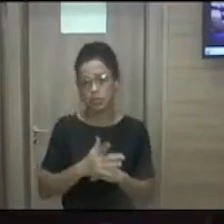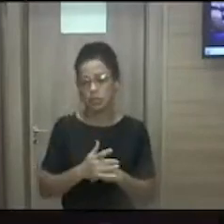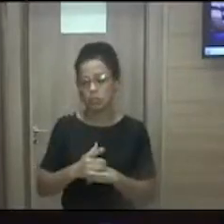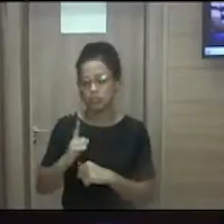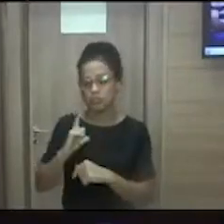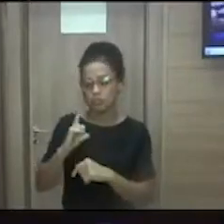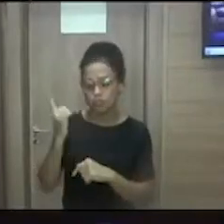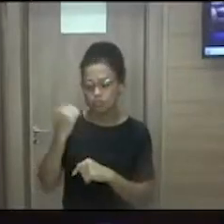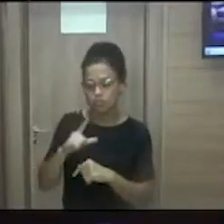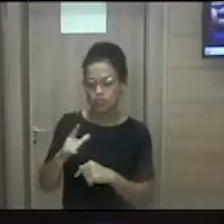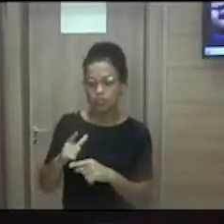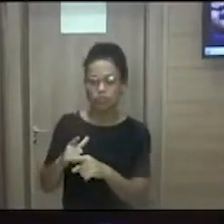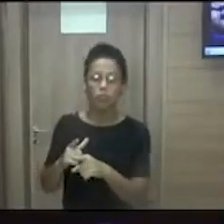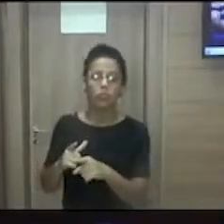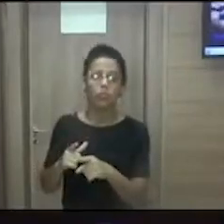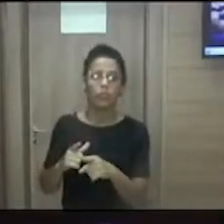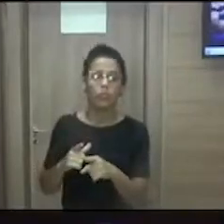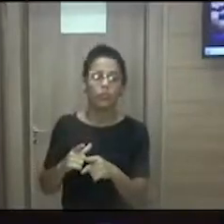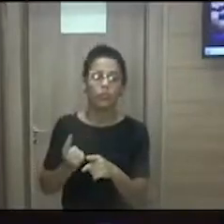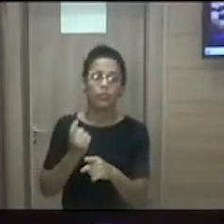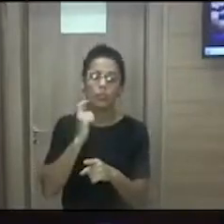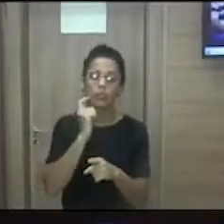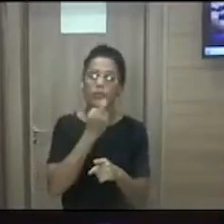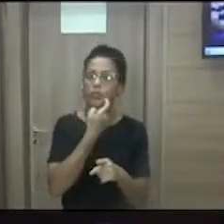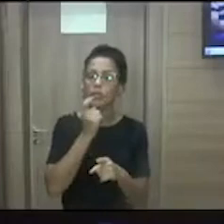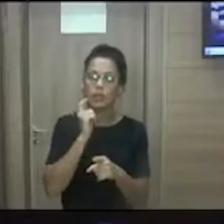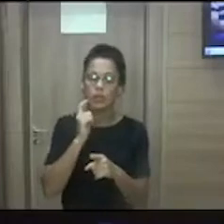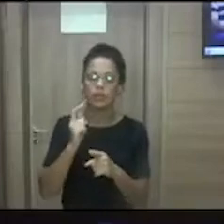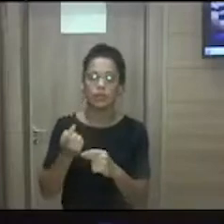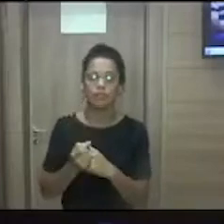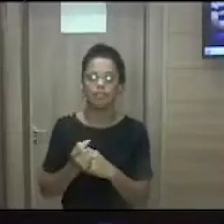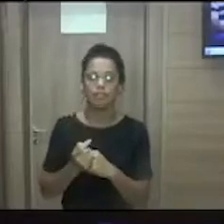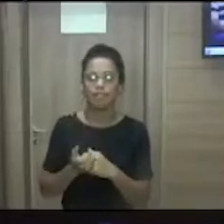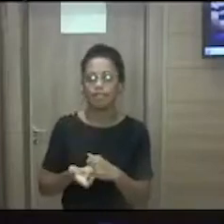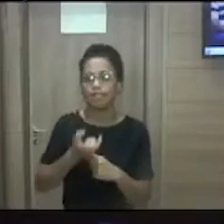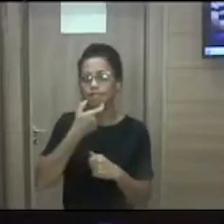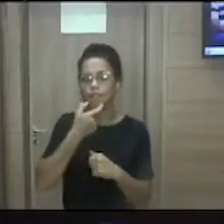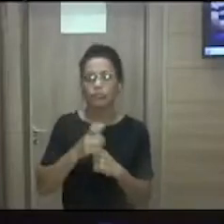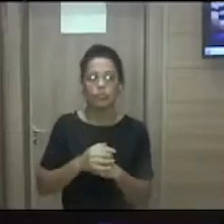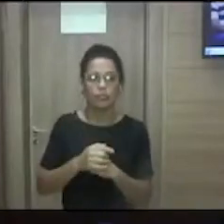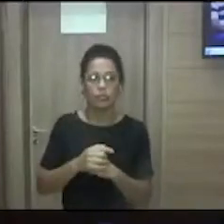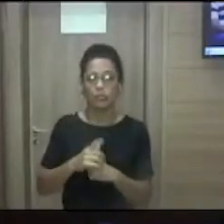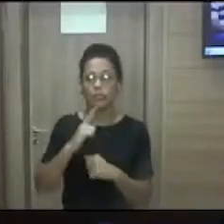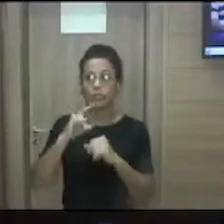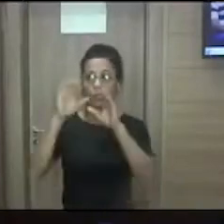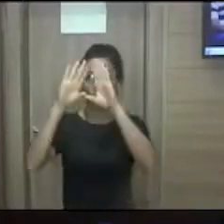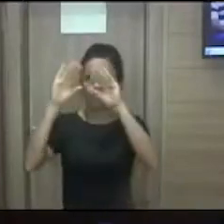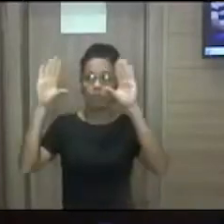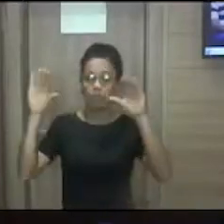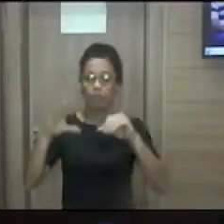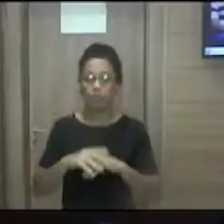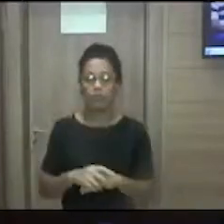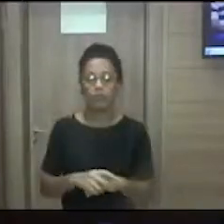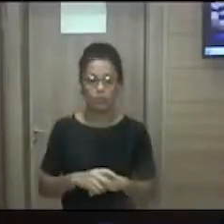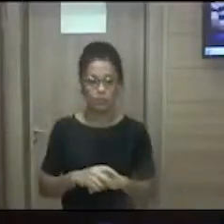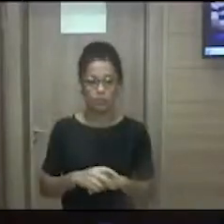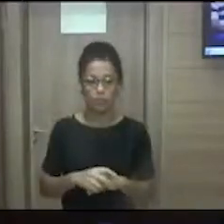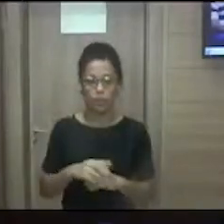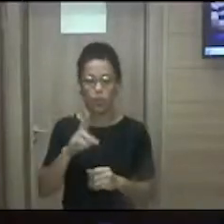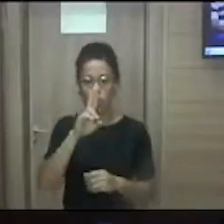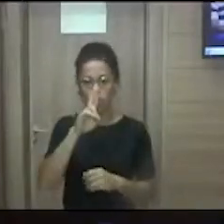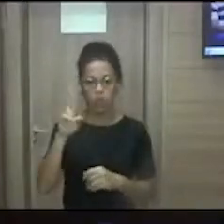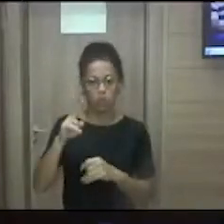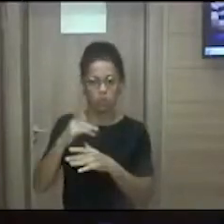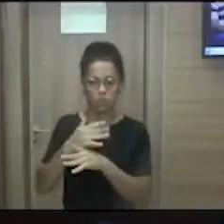faça via dentista, protesista, no céu. Vou dar um exemplo aqui, não vou nem falar o nome da cidade